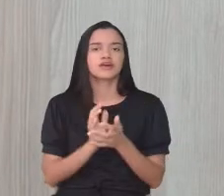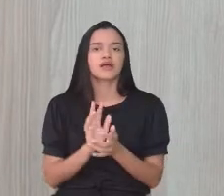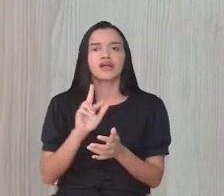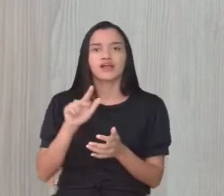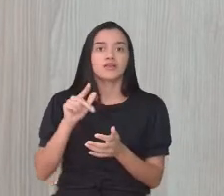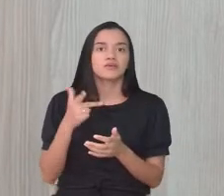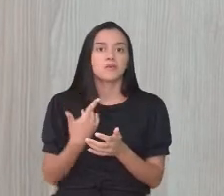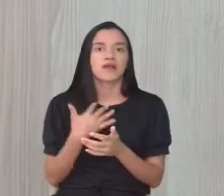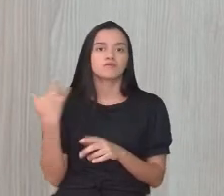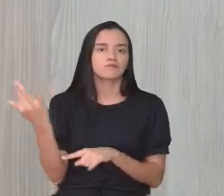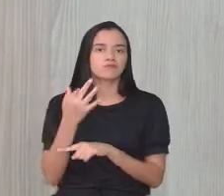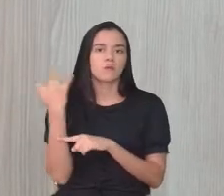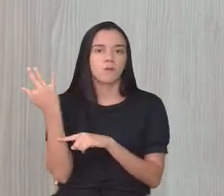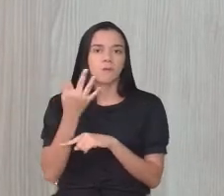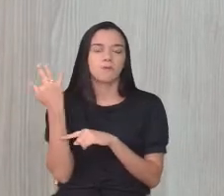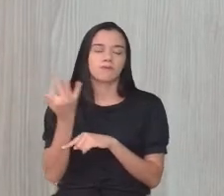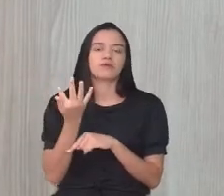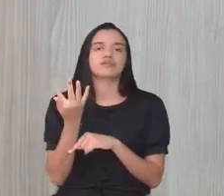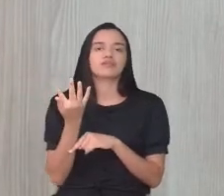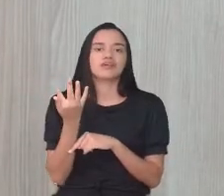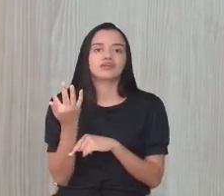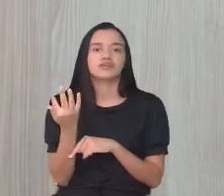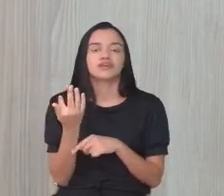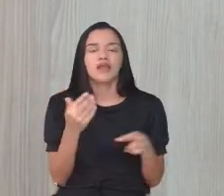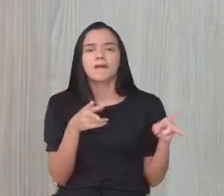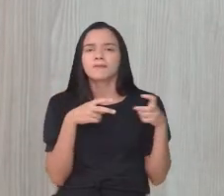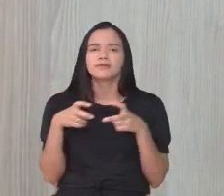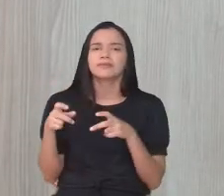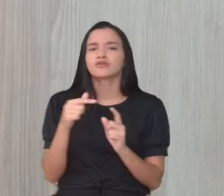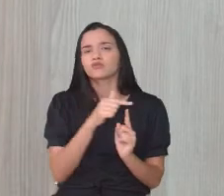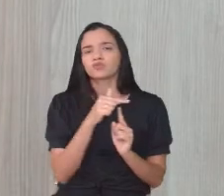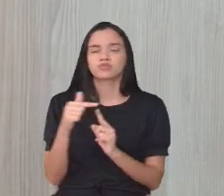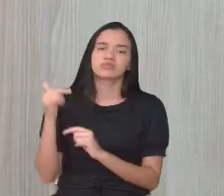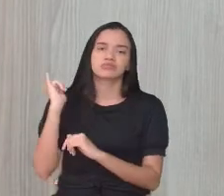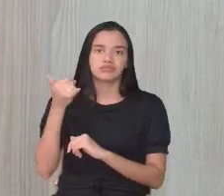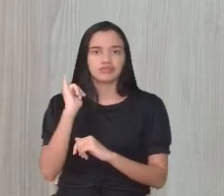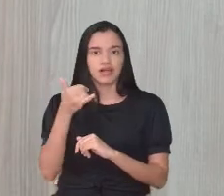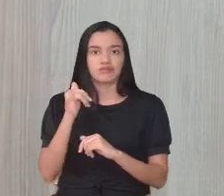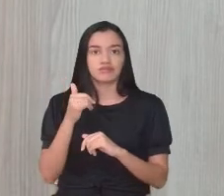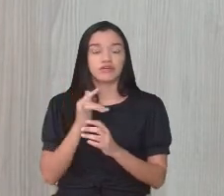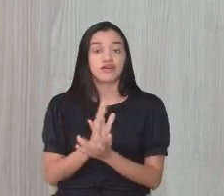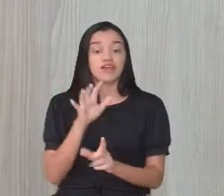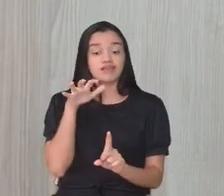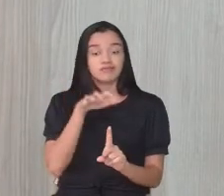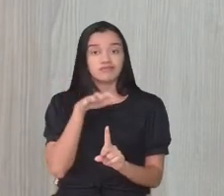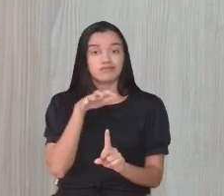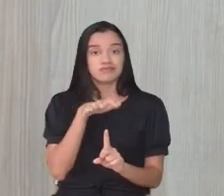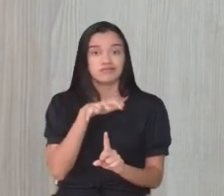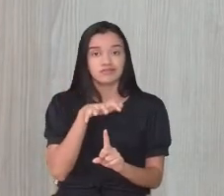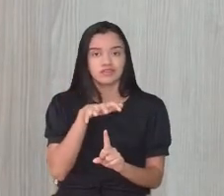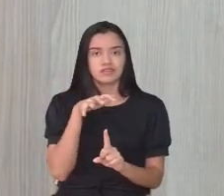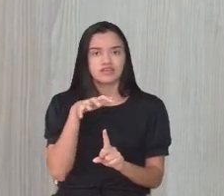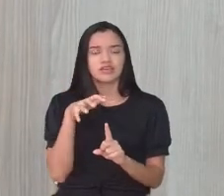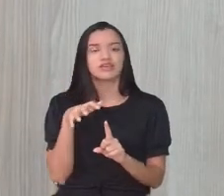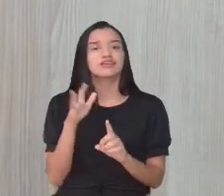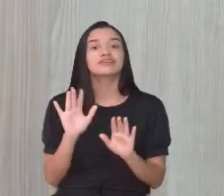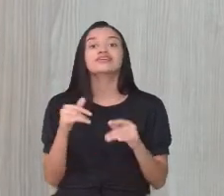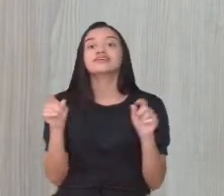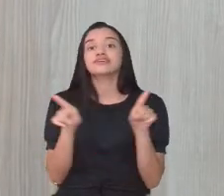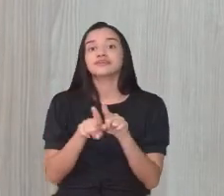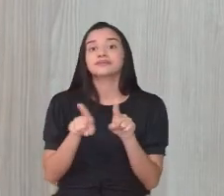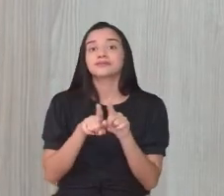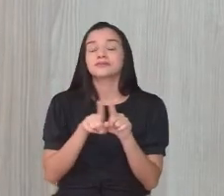é mera formalidade reparar no tipo de narrador. Porque isso vai influenciar na narração e quão confiável é